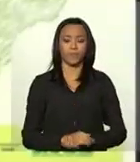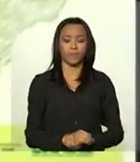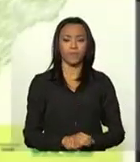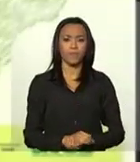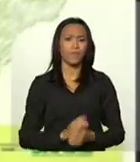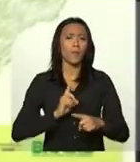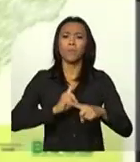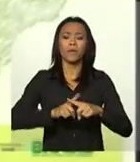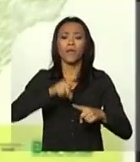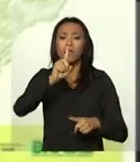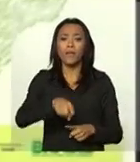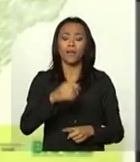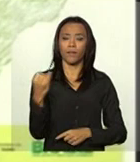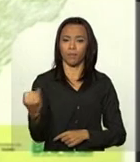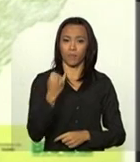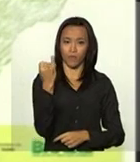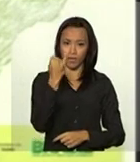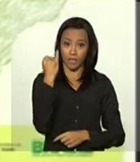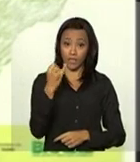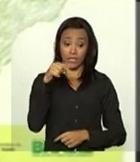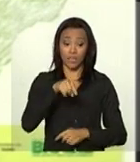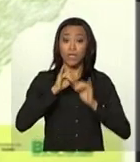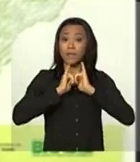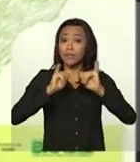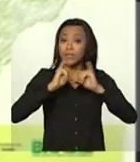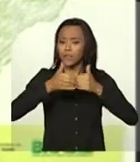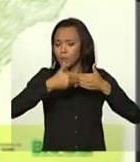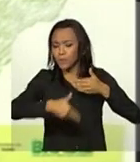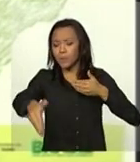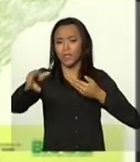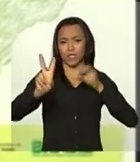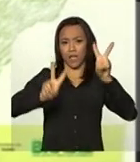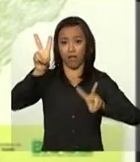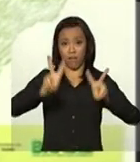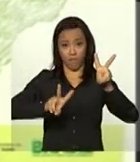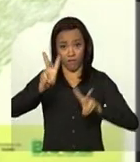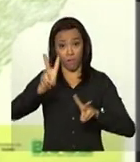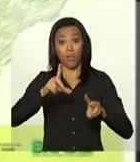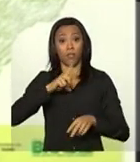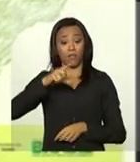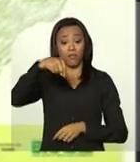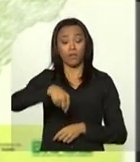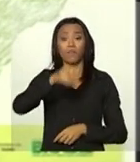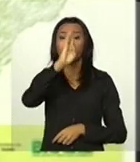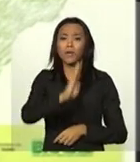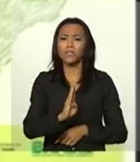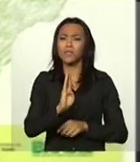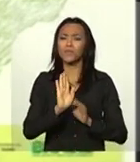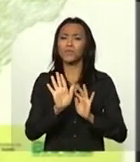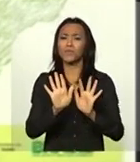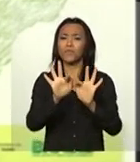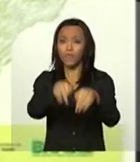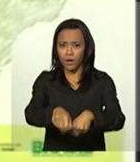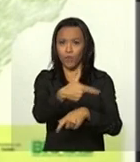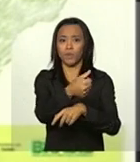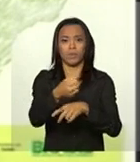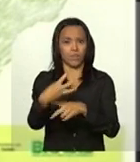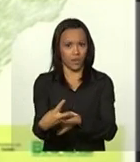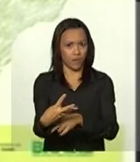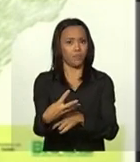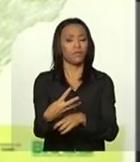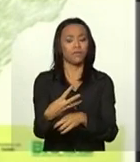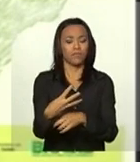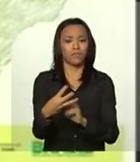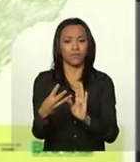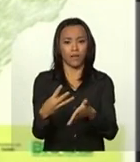Por que é importante essa mensagem, né, durante o Carnaval? Nós temos aí no Brasil, final de 2013, agora a gente já deve ter um pouco